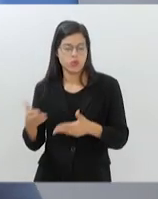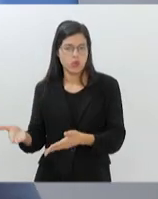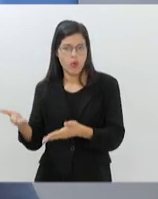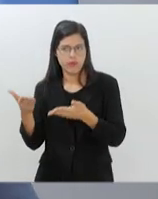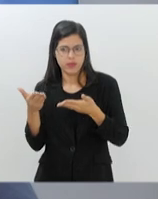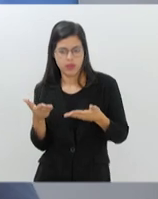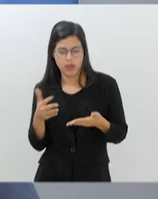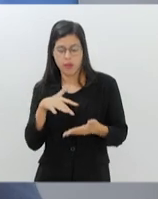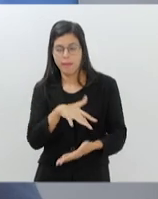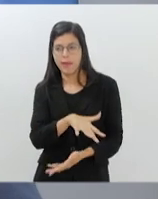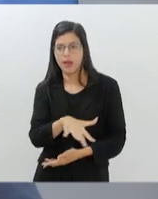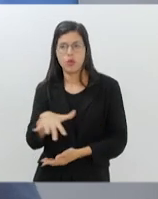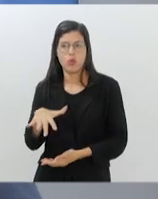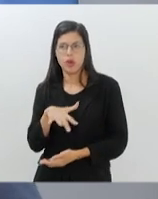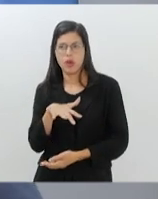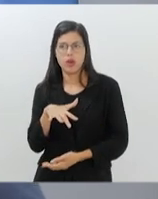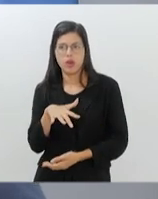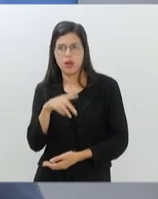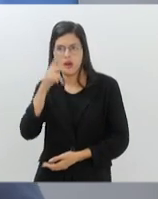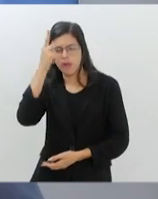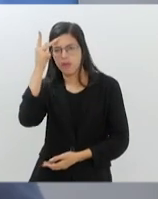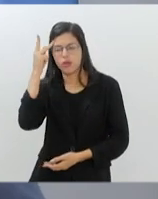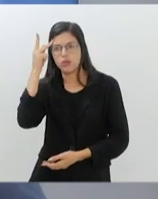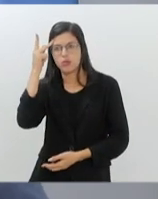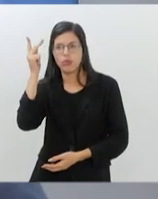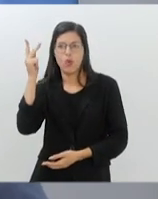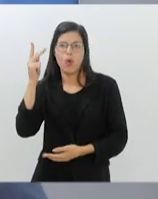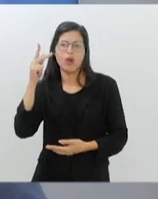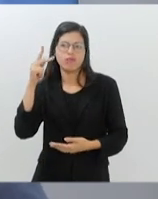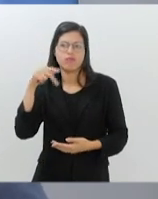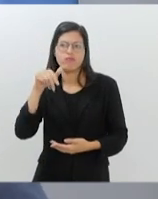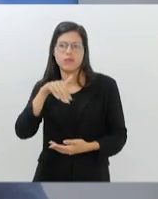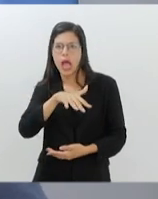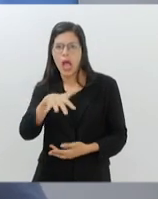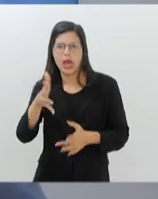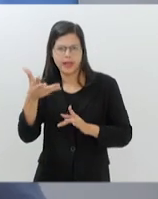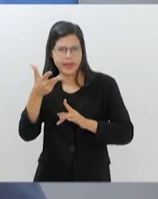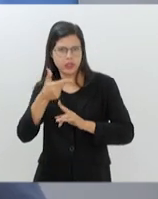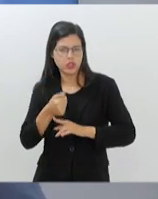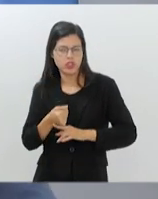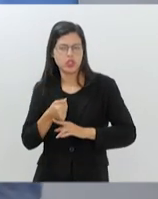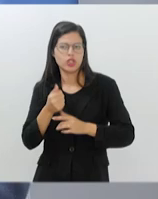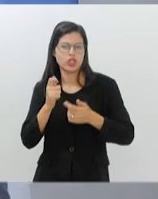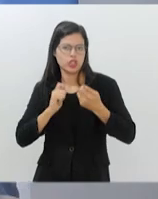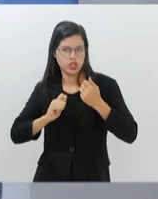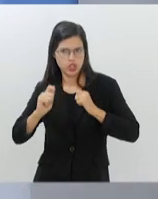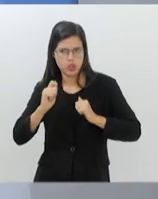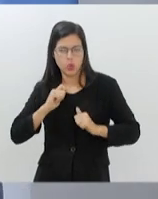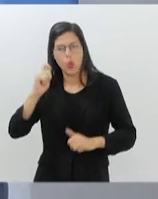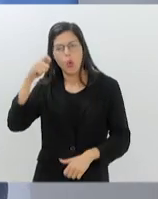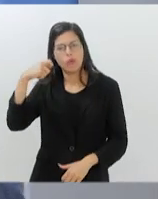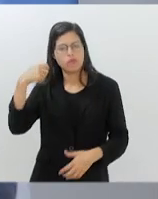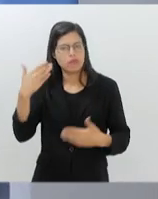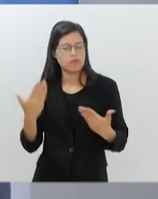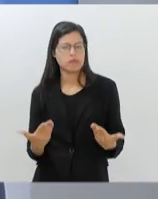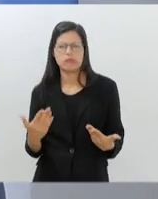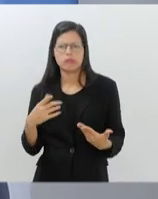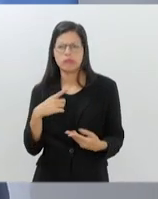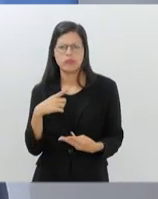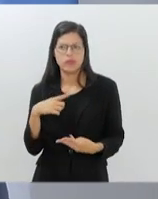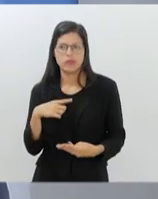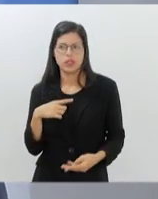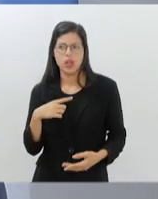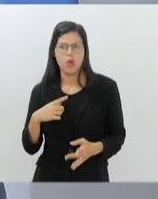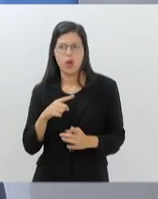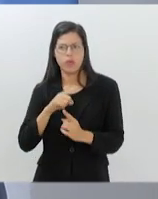em sua maioria personalidade do mundo artístico havia interesse de algum diretor da ced o secretário se personalizar com se relacionar